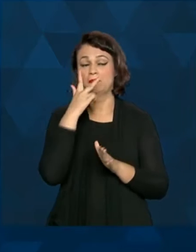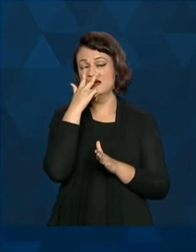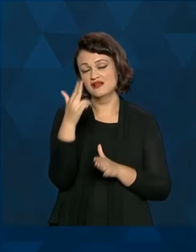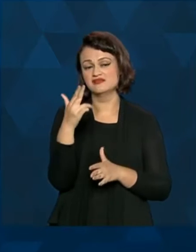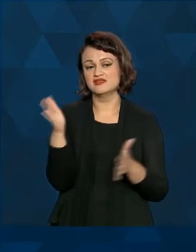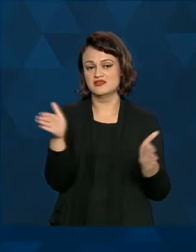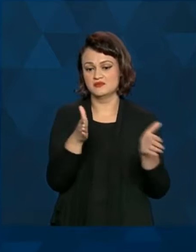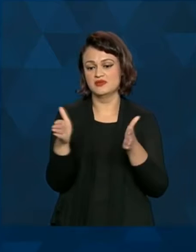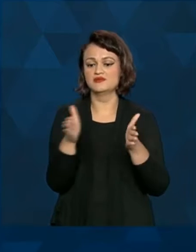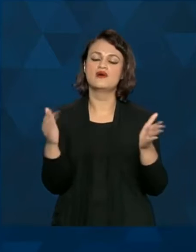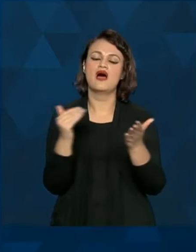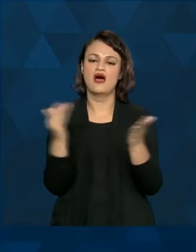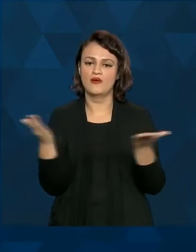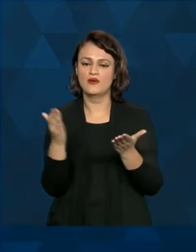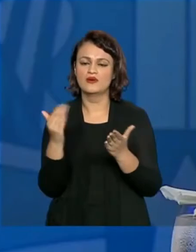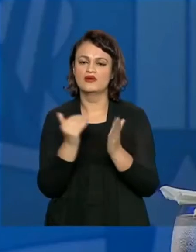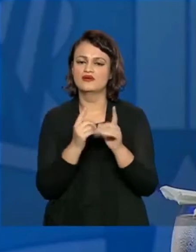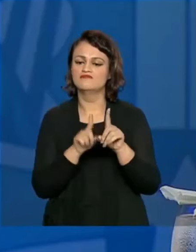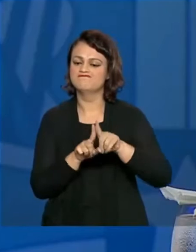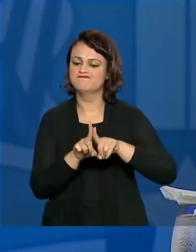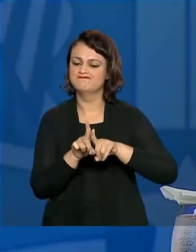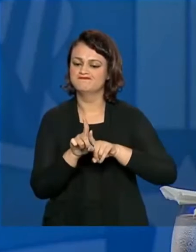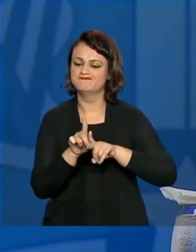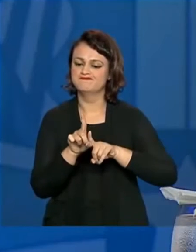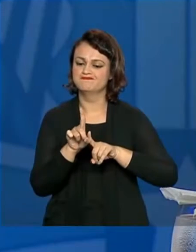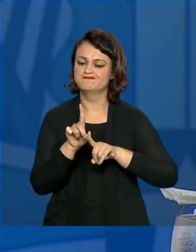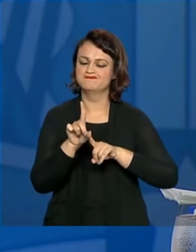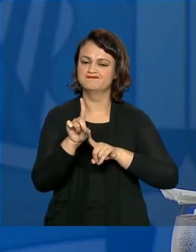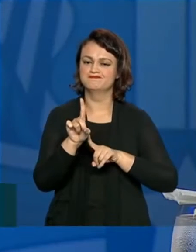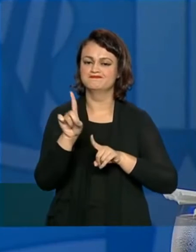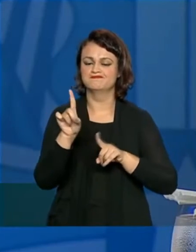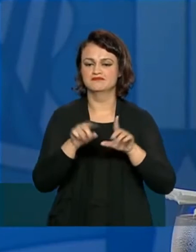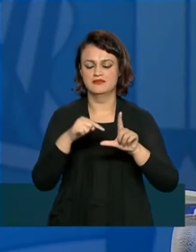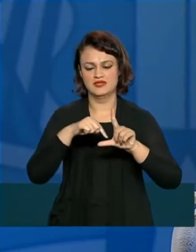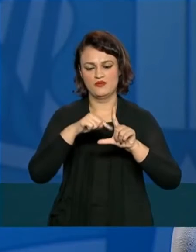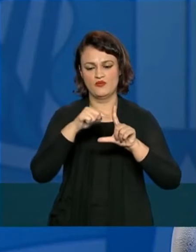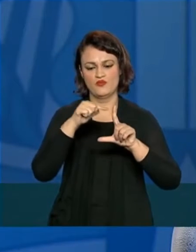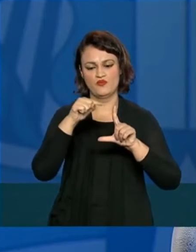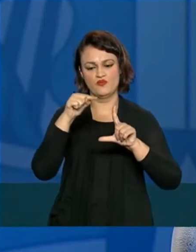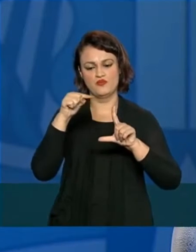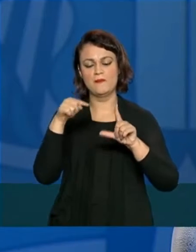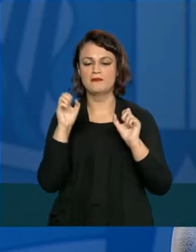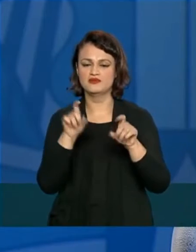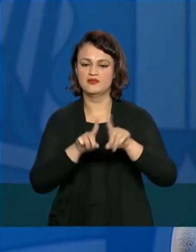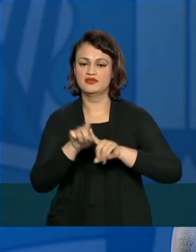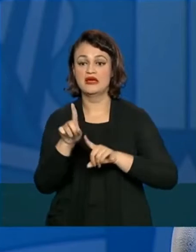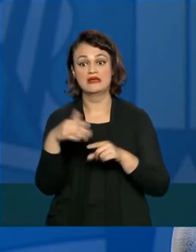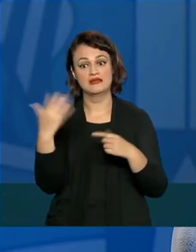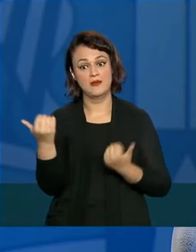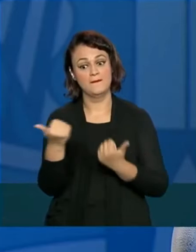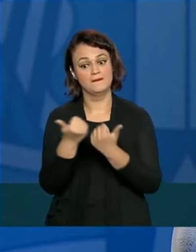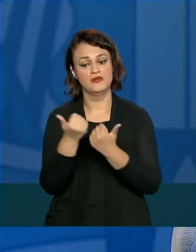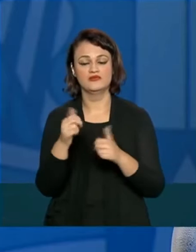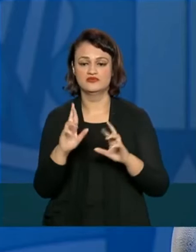estamos identificando pelo nível de crescimento da curva, vai aumentar, e aí o tipo de apoio ele vai